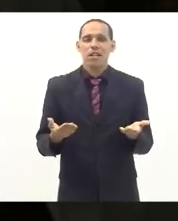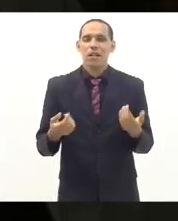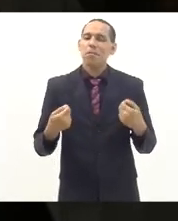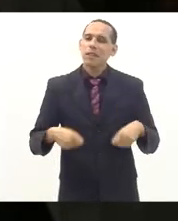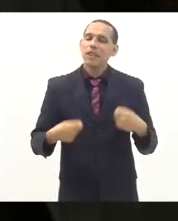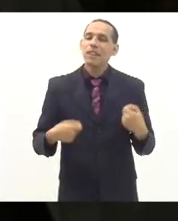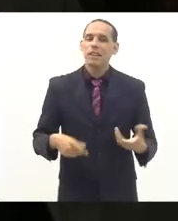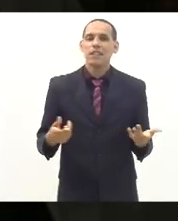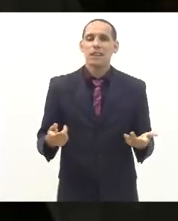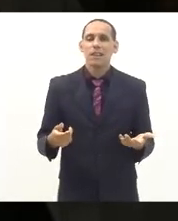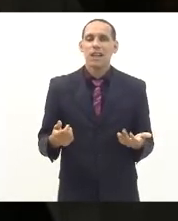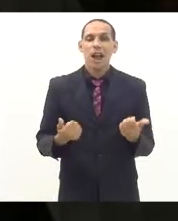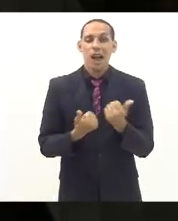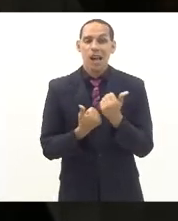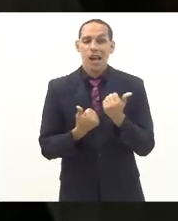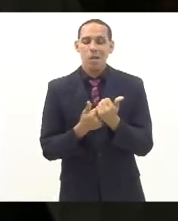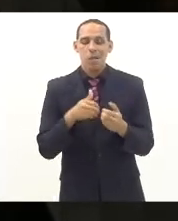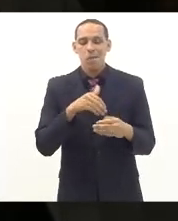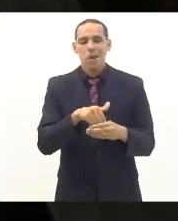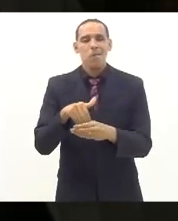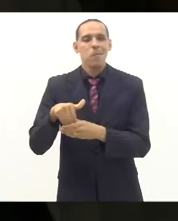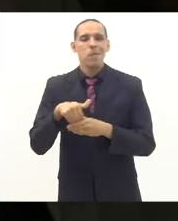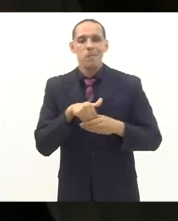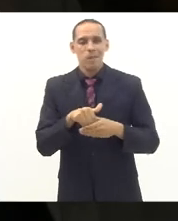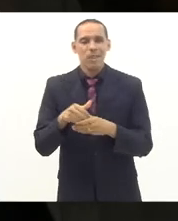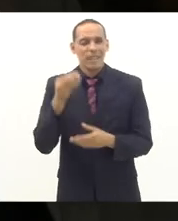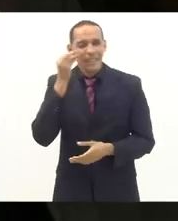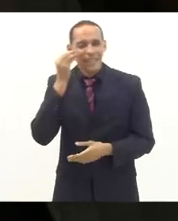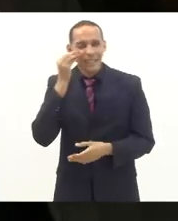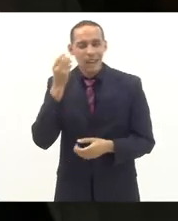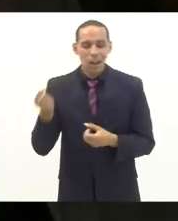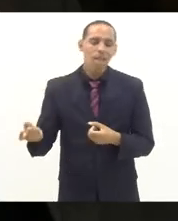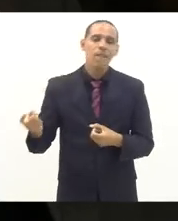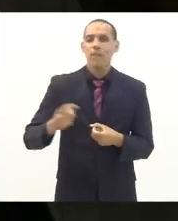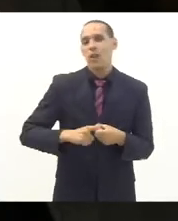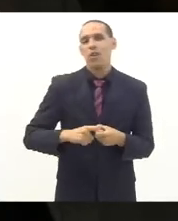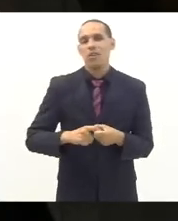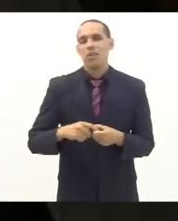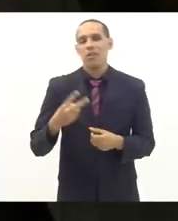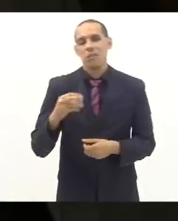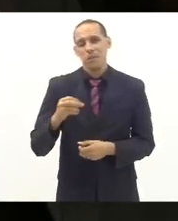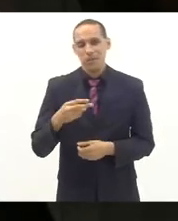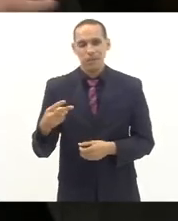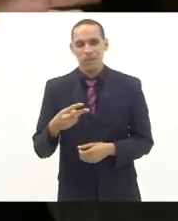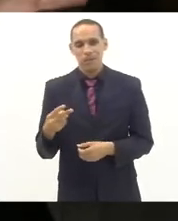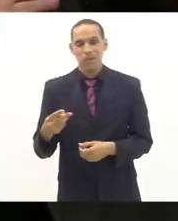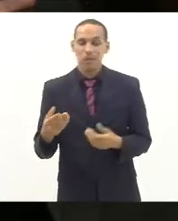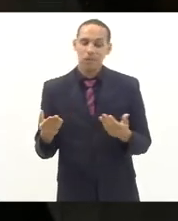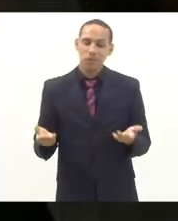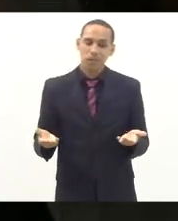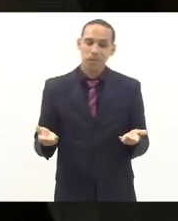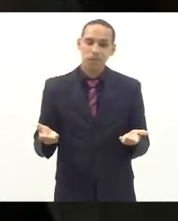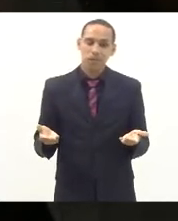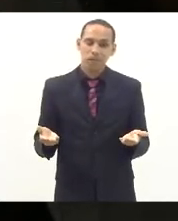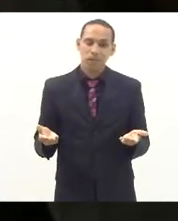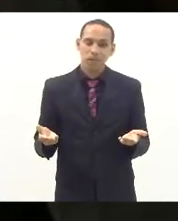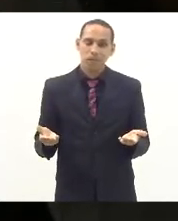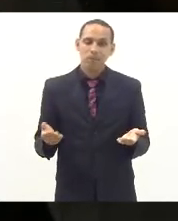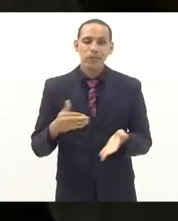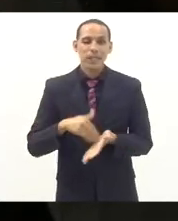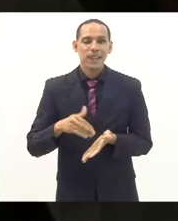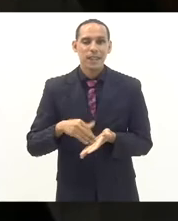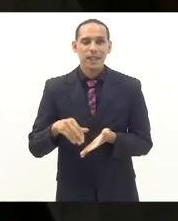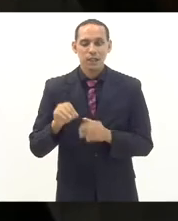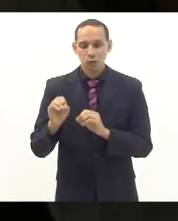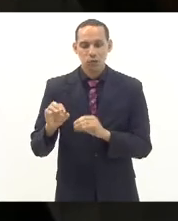de aumentar apoio eleitoral para que uma tentativa de reeleição em 2022 Então ela Secretaria de Educação